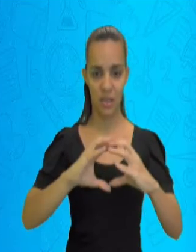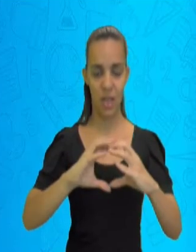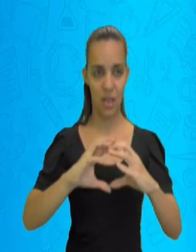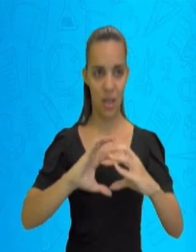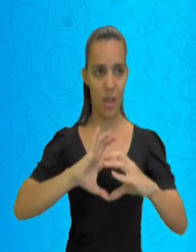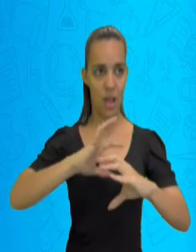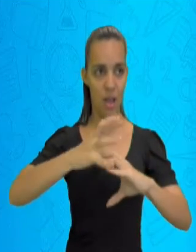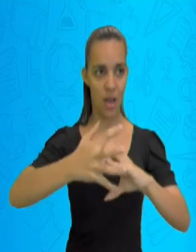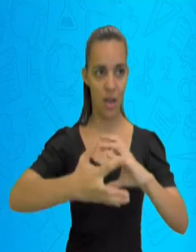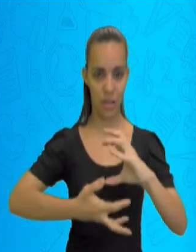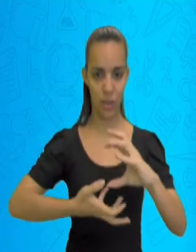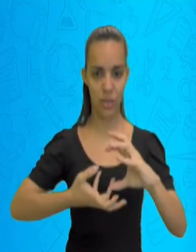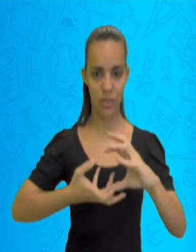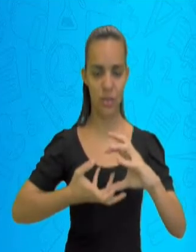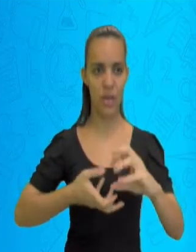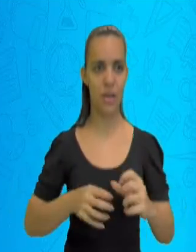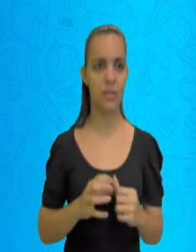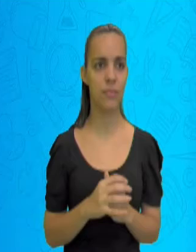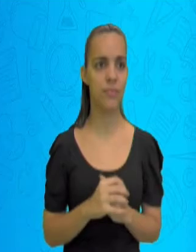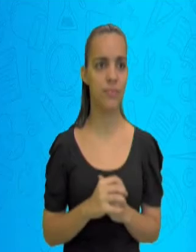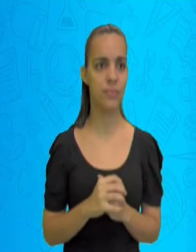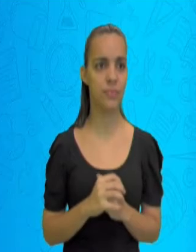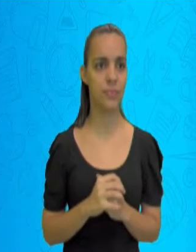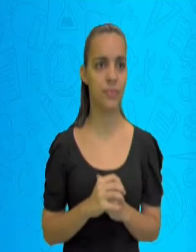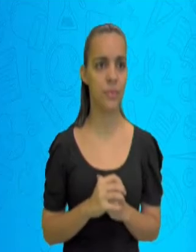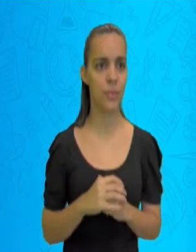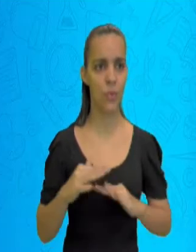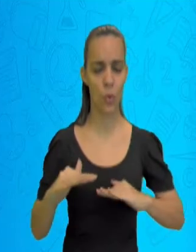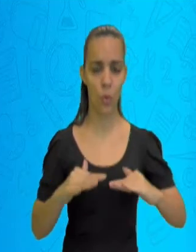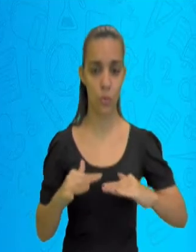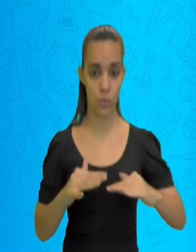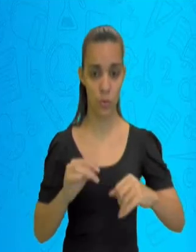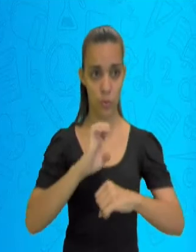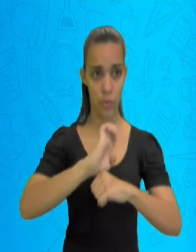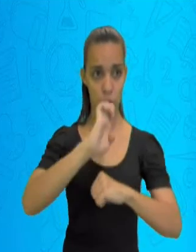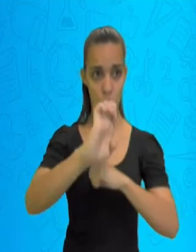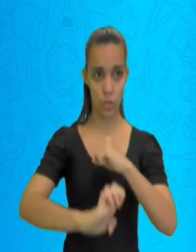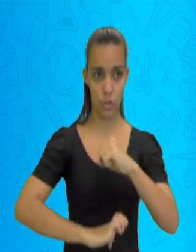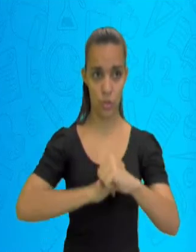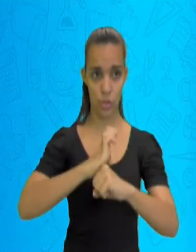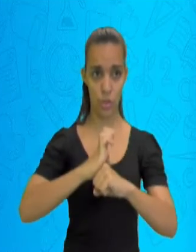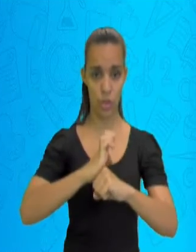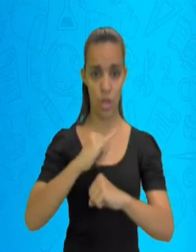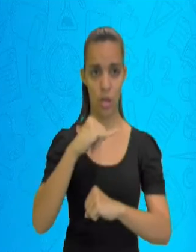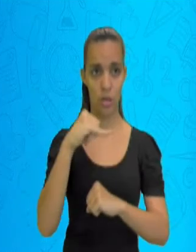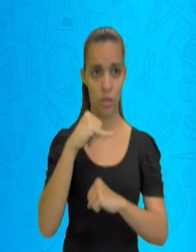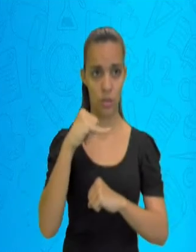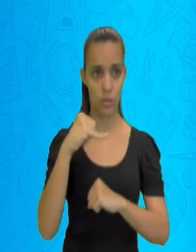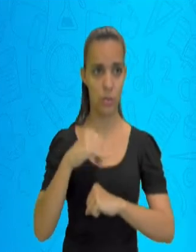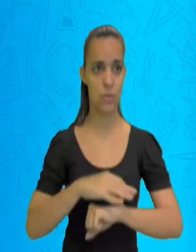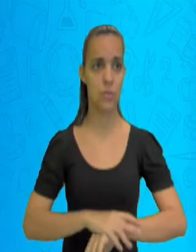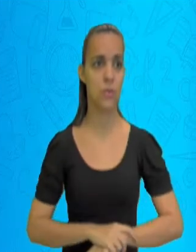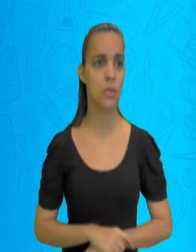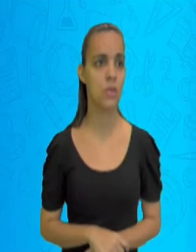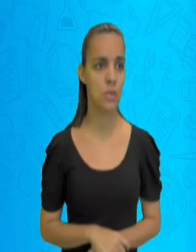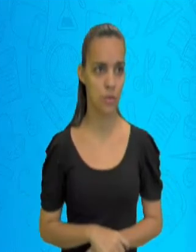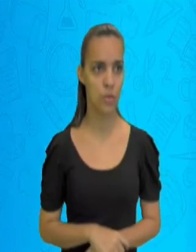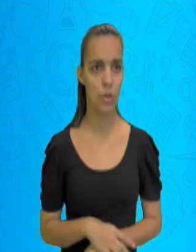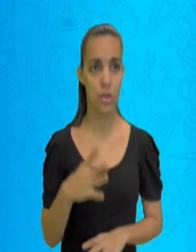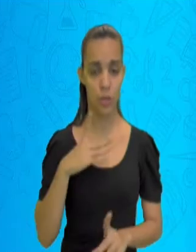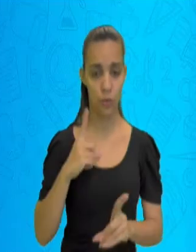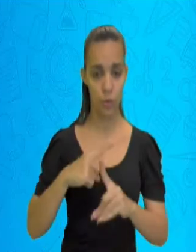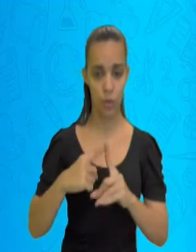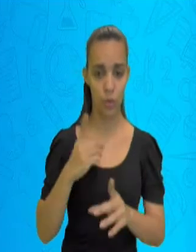eletrosfera, onde estão movimentando os elétrons, percebido lá por